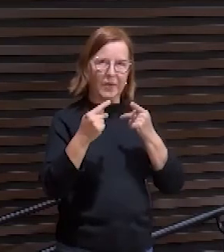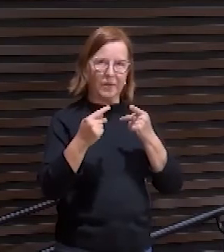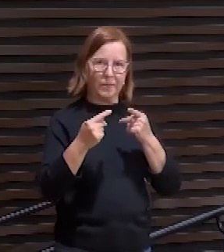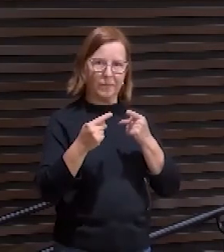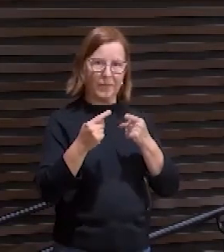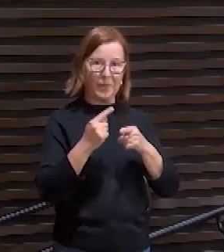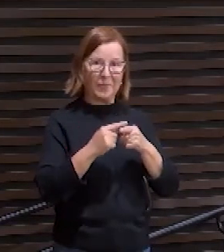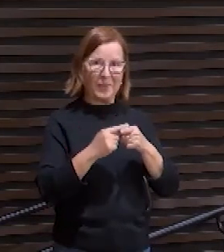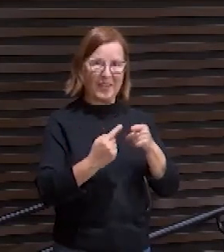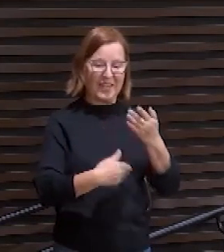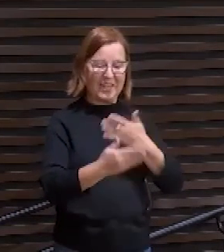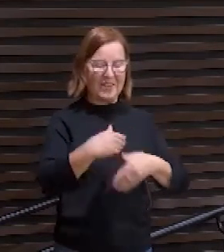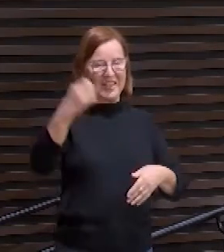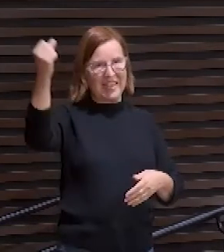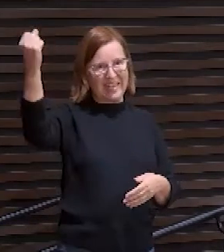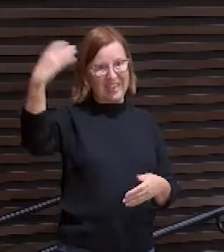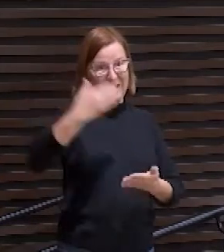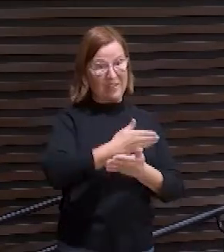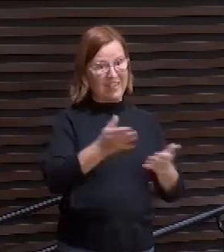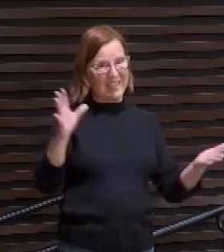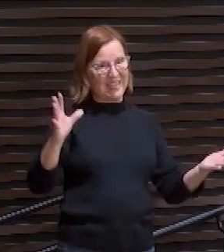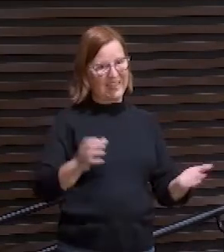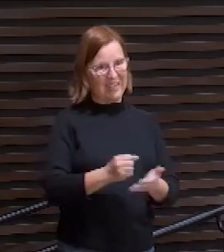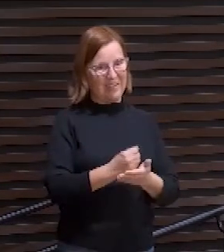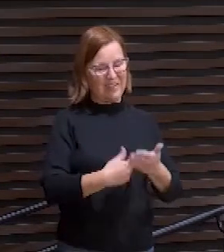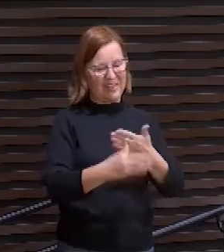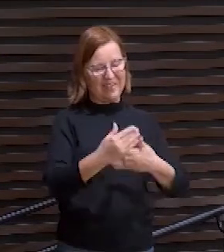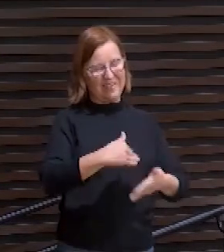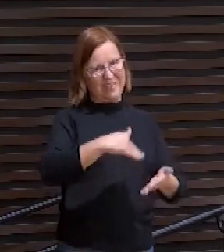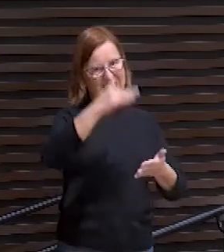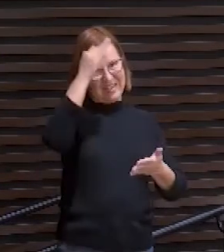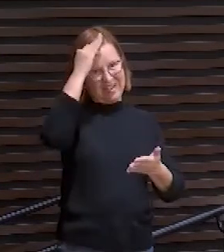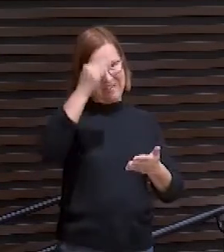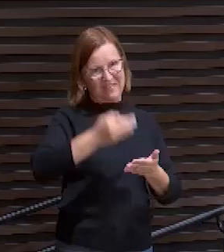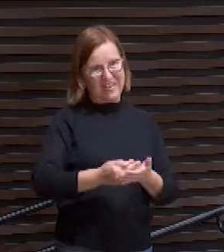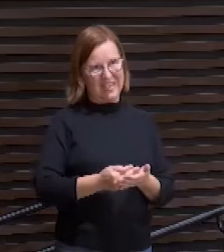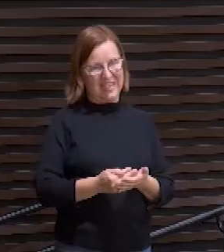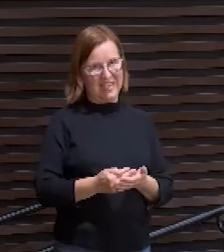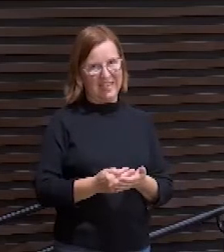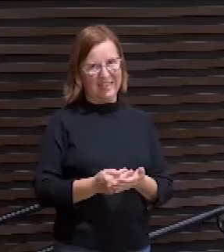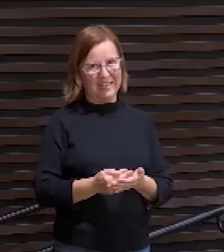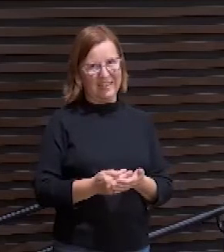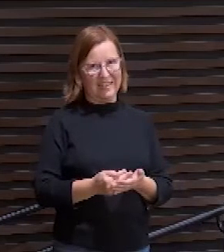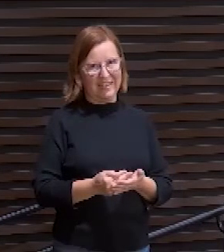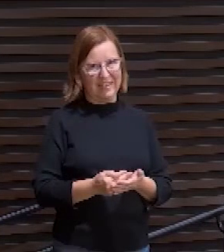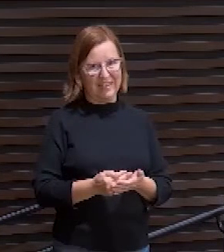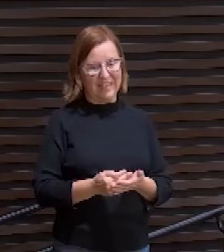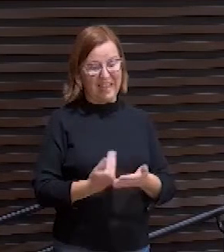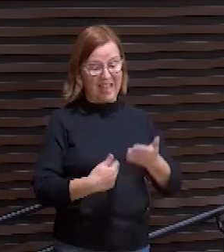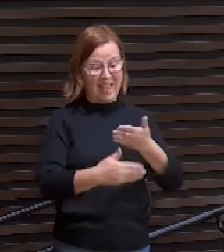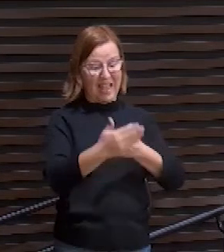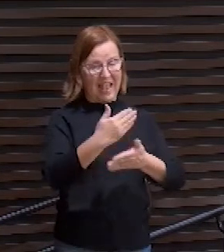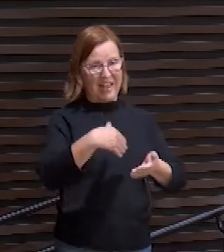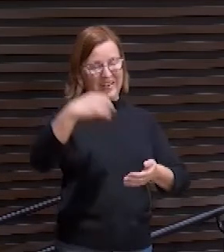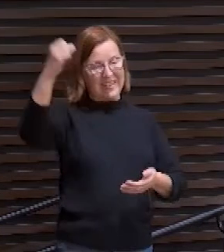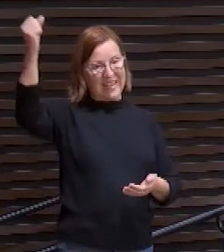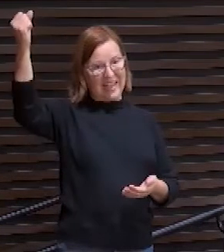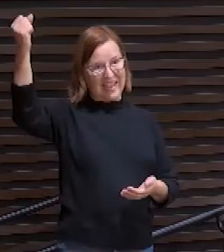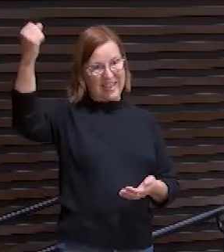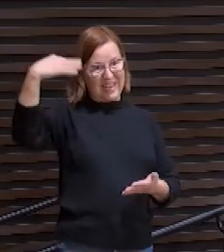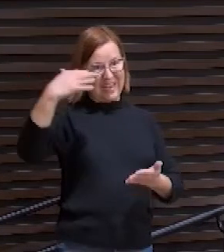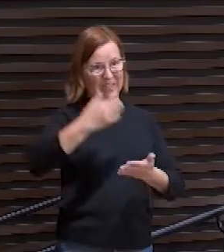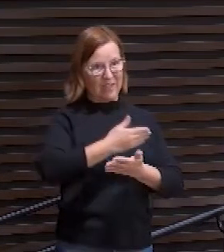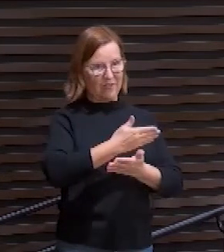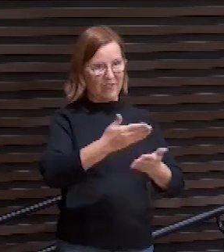pela graça sois salvos, mediante a fé. Pela graça sois salvos, mediante a